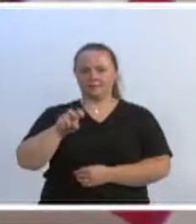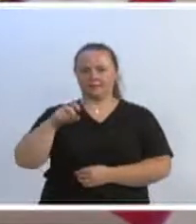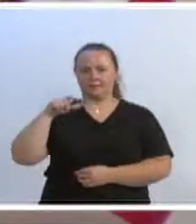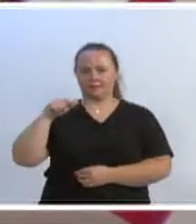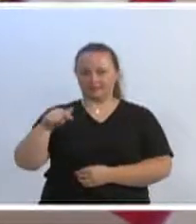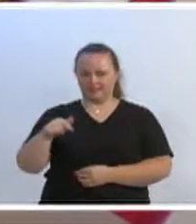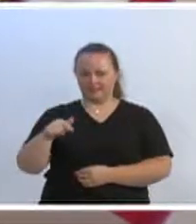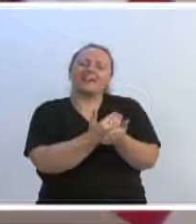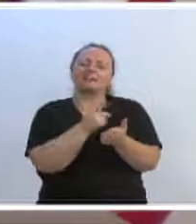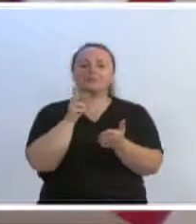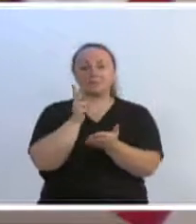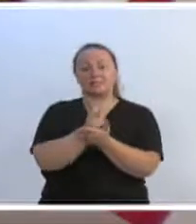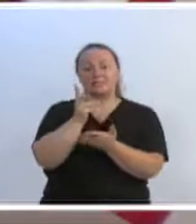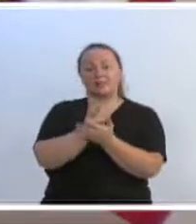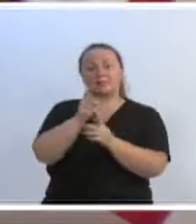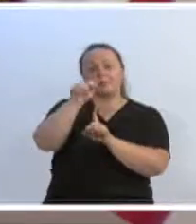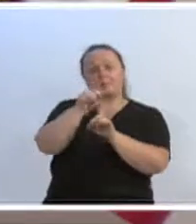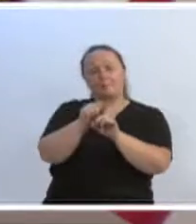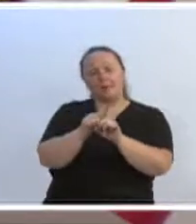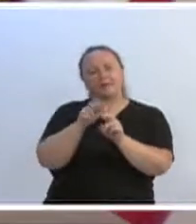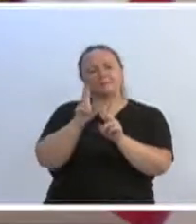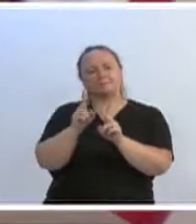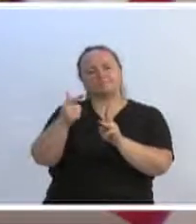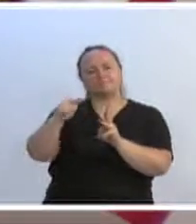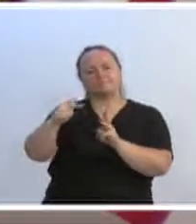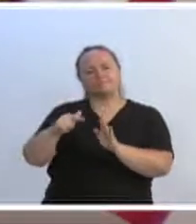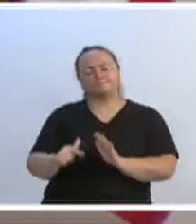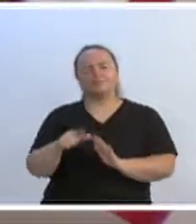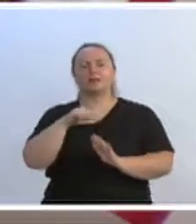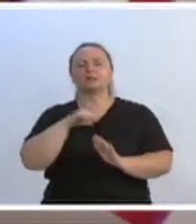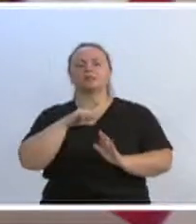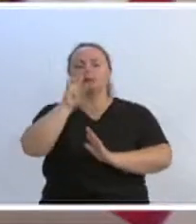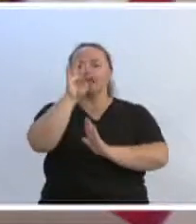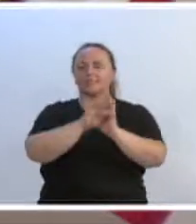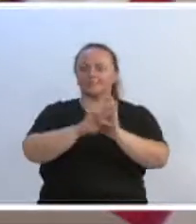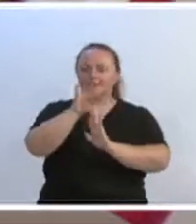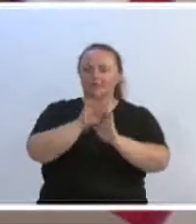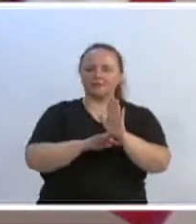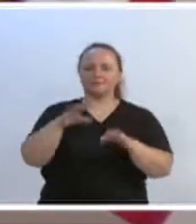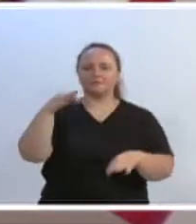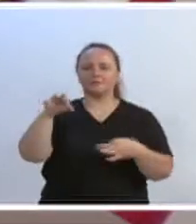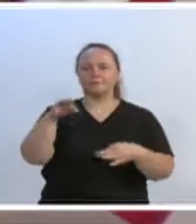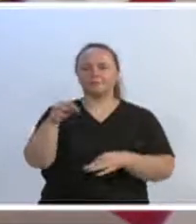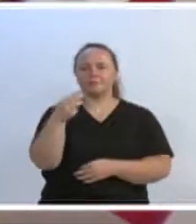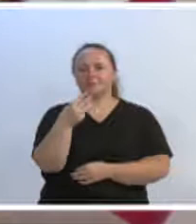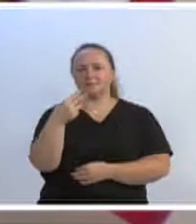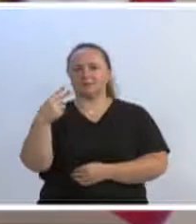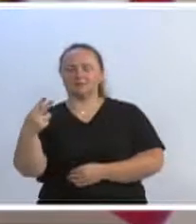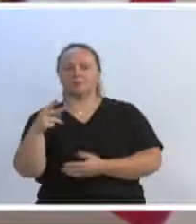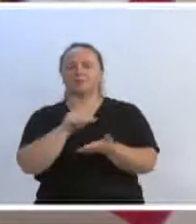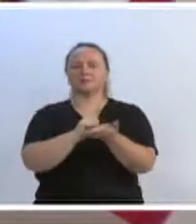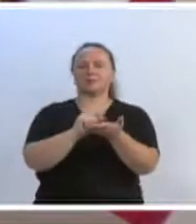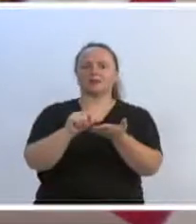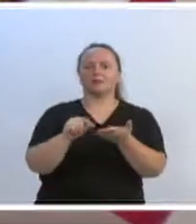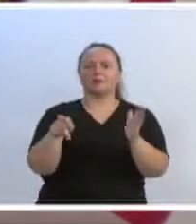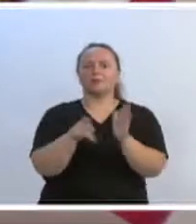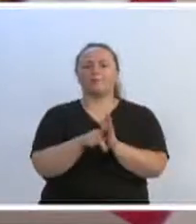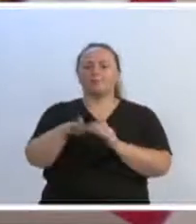1957, a revista Blumenau em Cadernos teve sua primeira publicação sob a orientação do